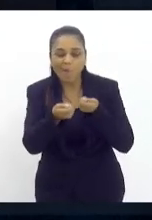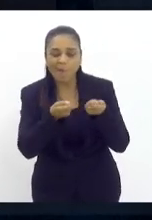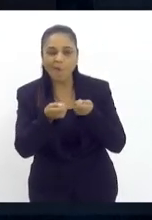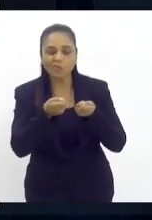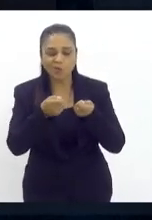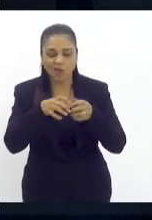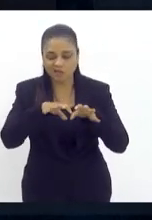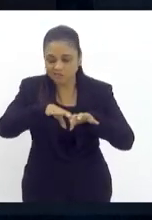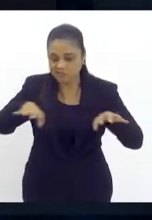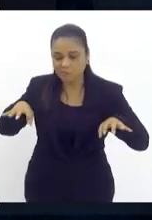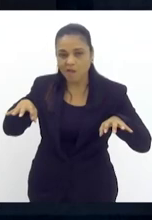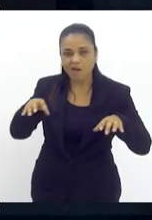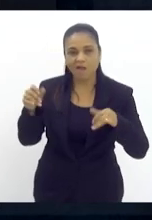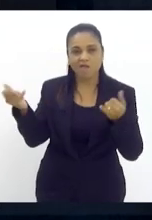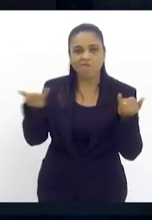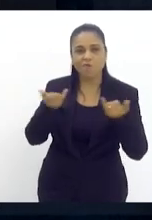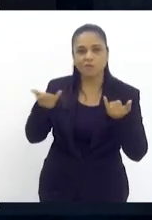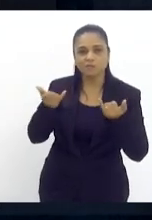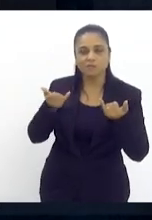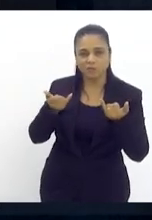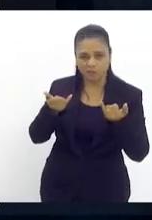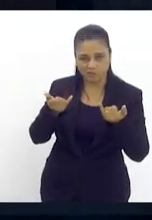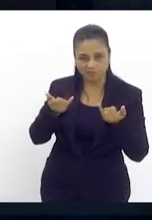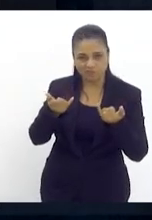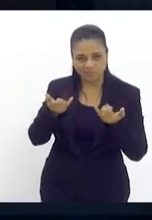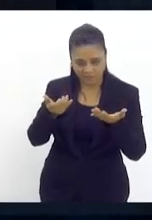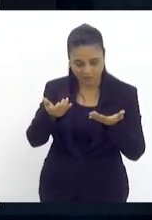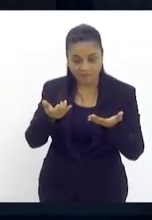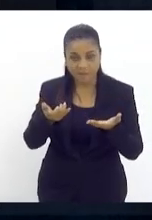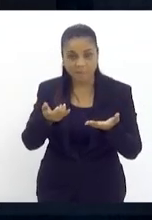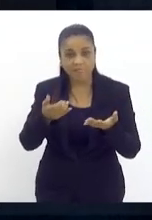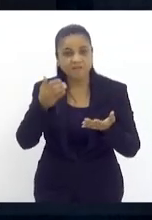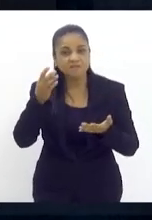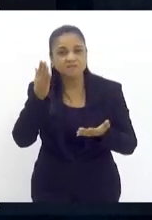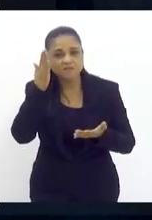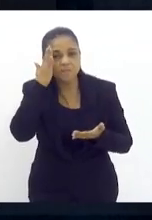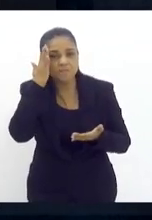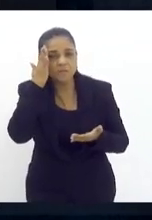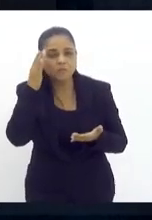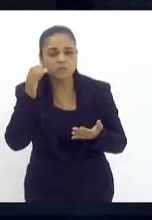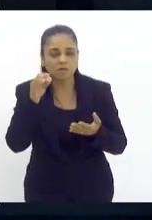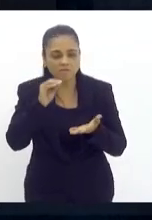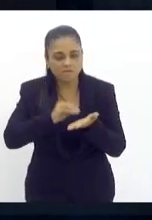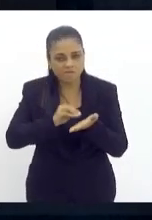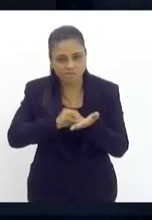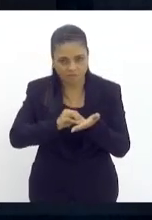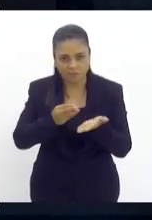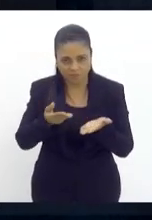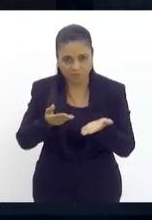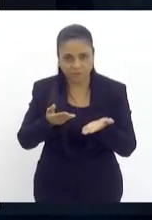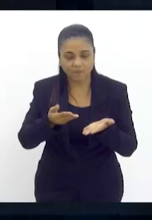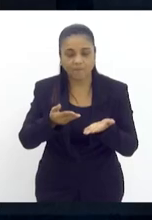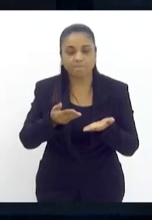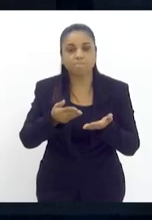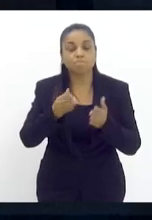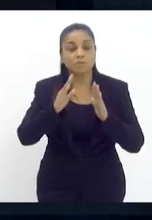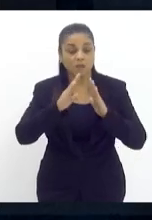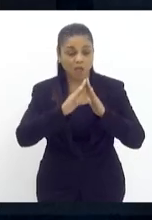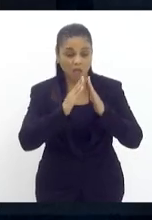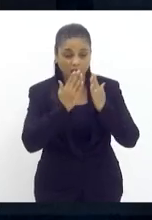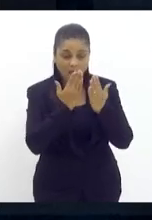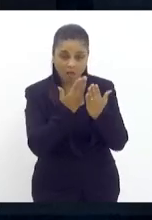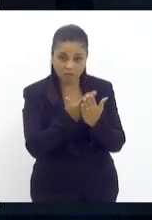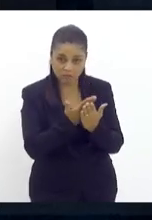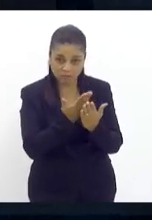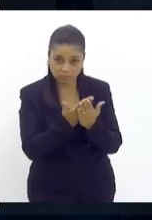essa informação, né? De tratar essa informação. Falta sabedoria, né? Então, a escola, cabe